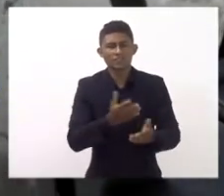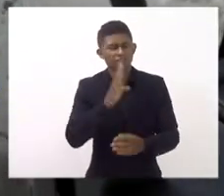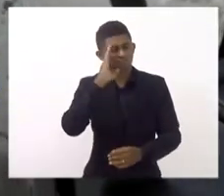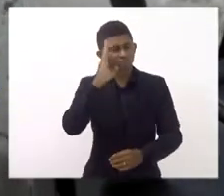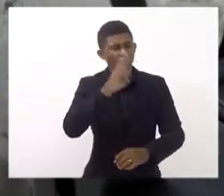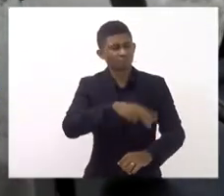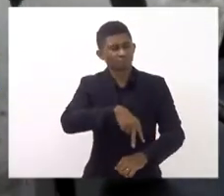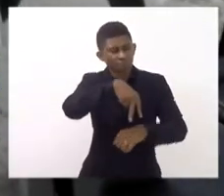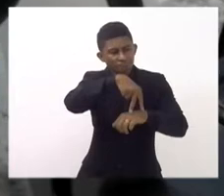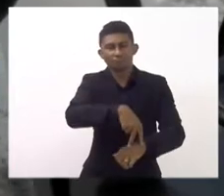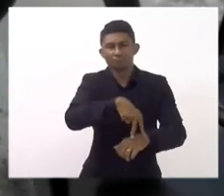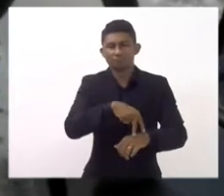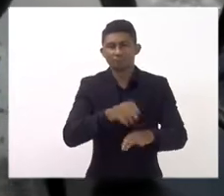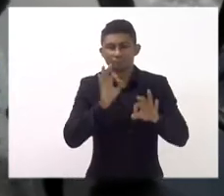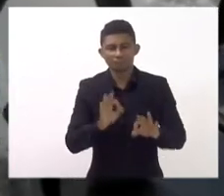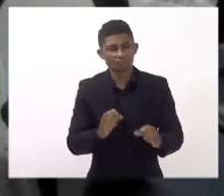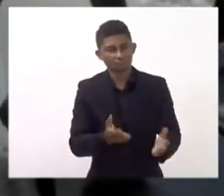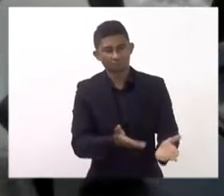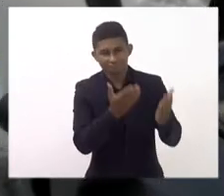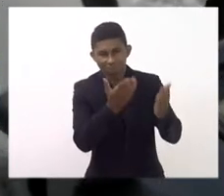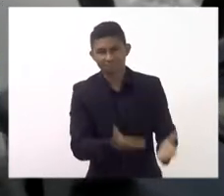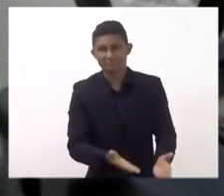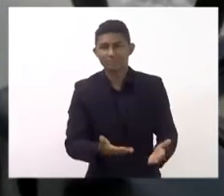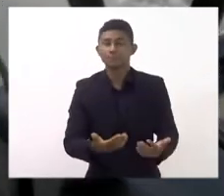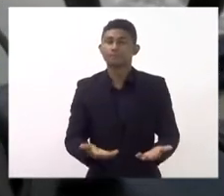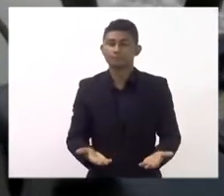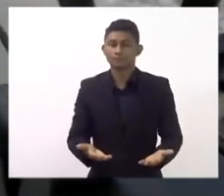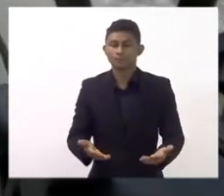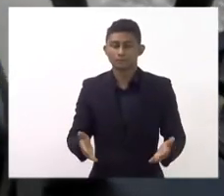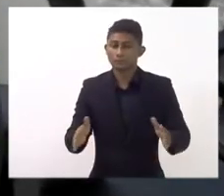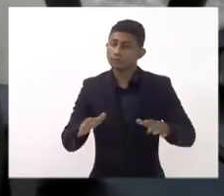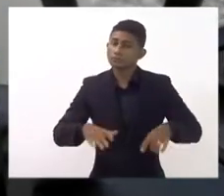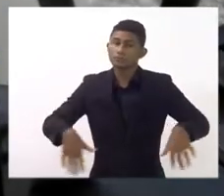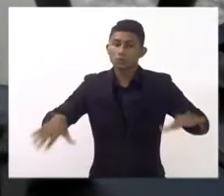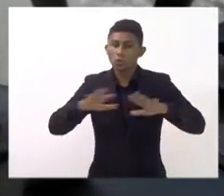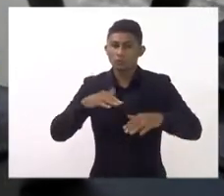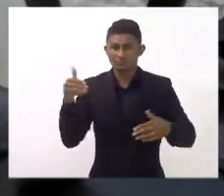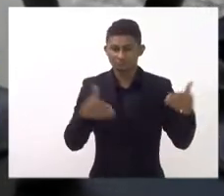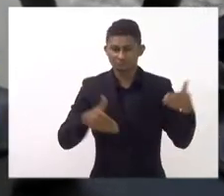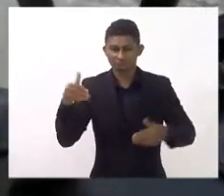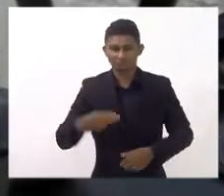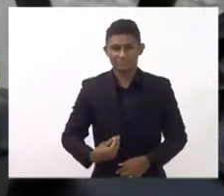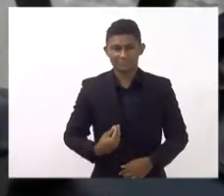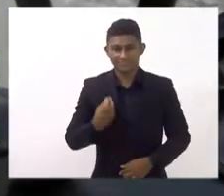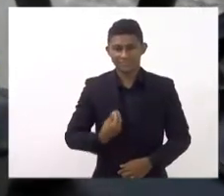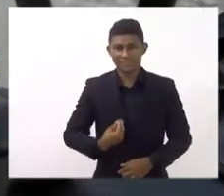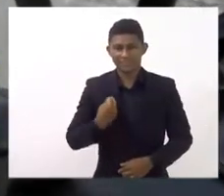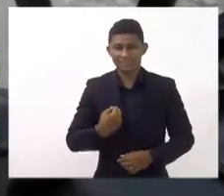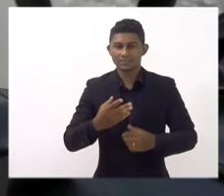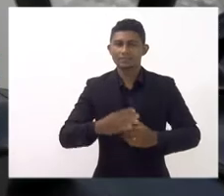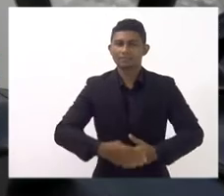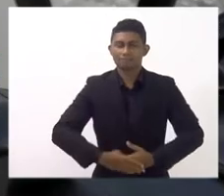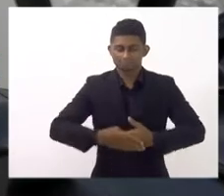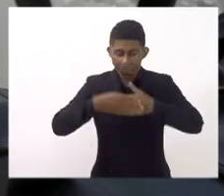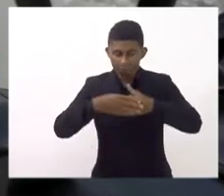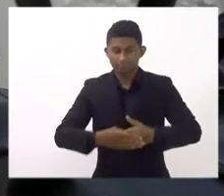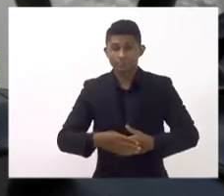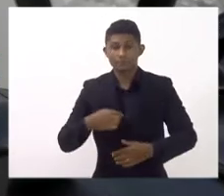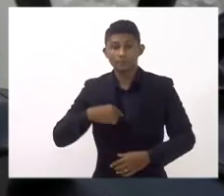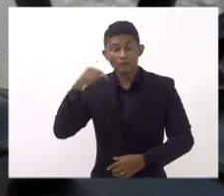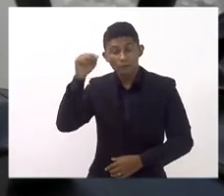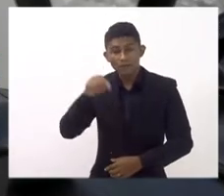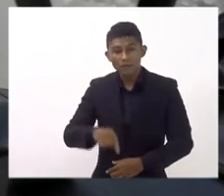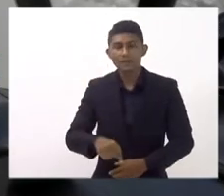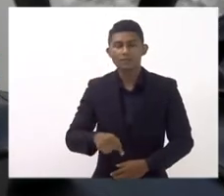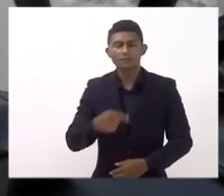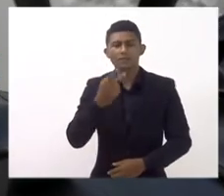processo. E, assim, eu saúdo a todos os presentes. Eu vou fazer uma fala rápida,